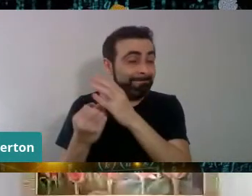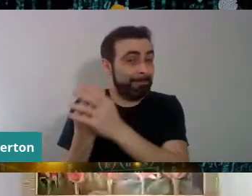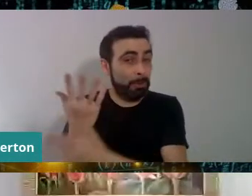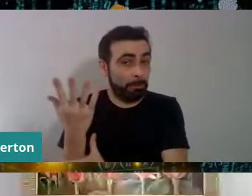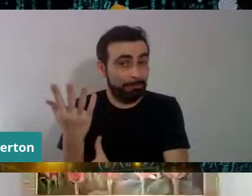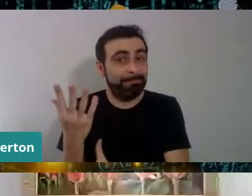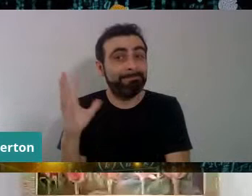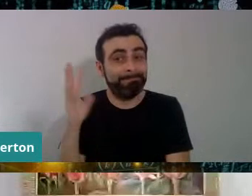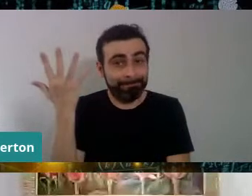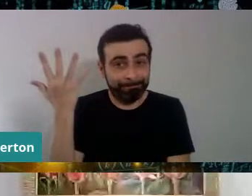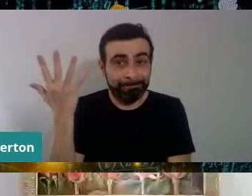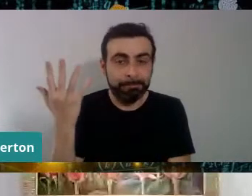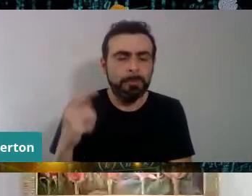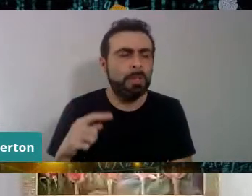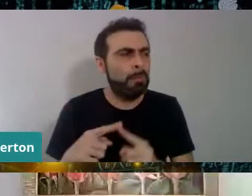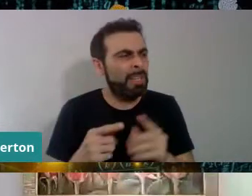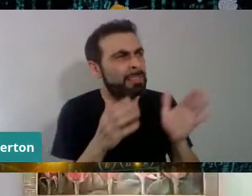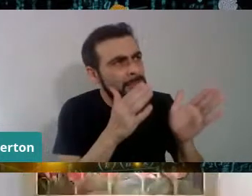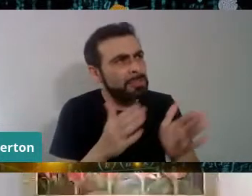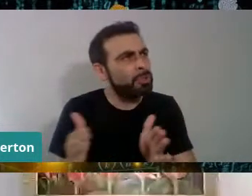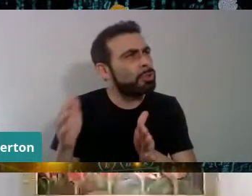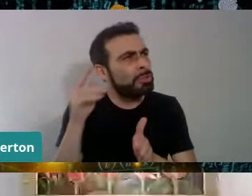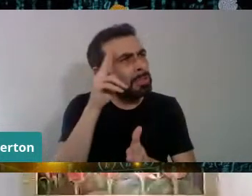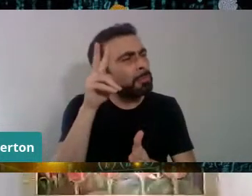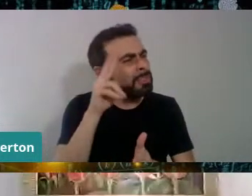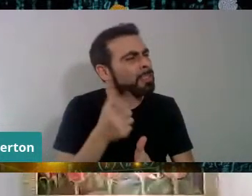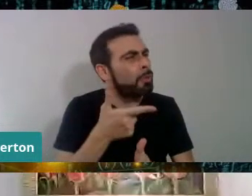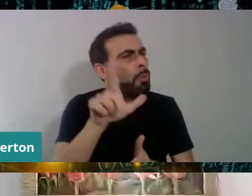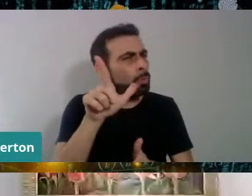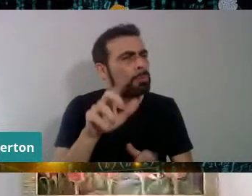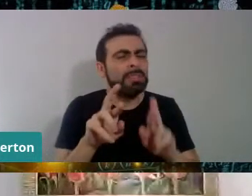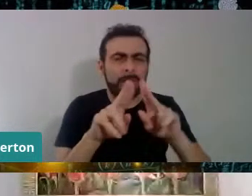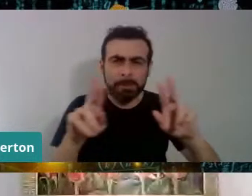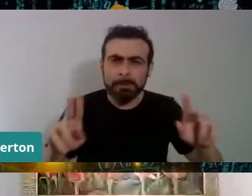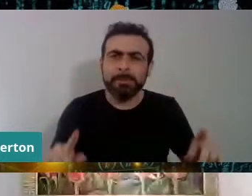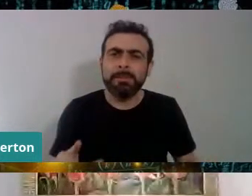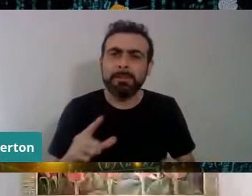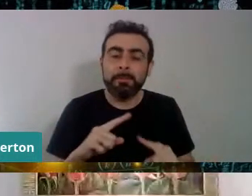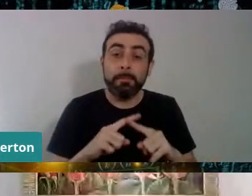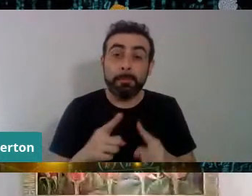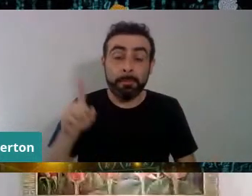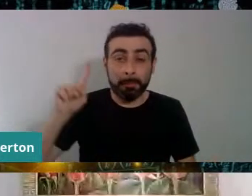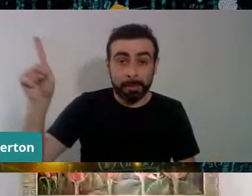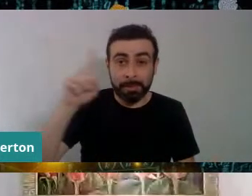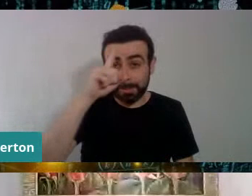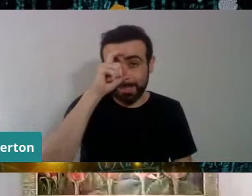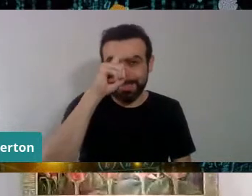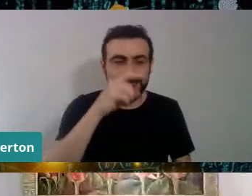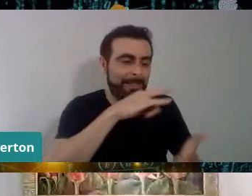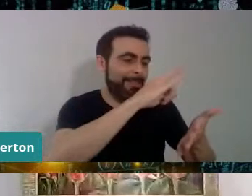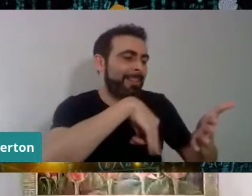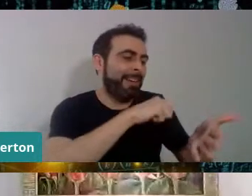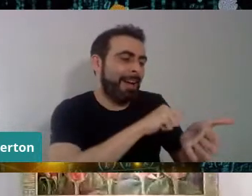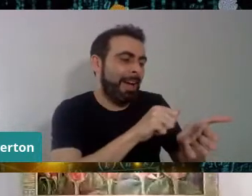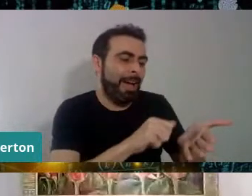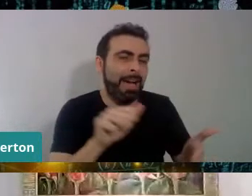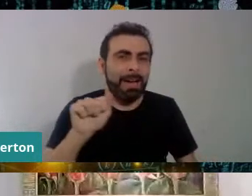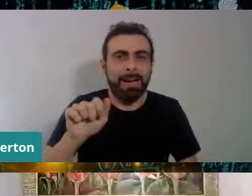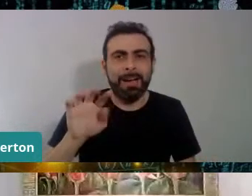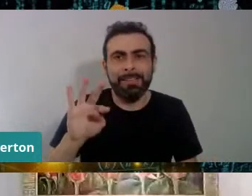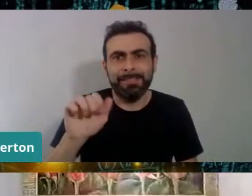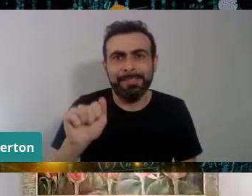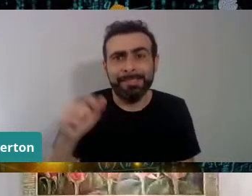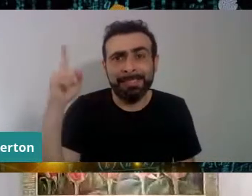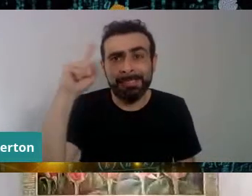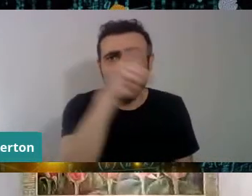E outras passagens, porque a gente lá tinha, às vezes, dificuldade com as atas, como o Koga também falou, então reunia